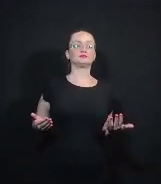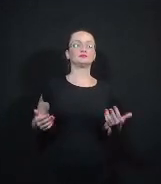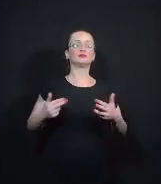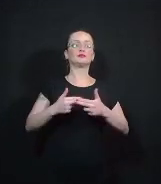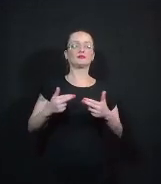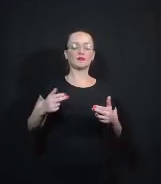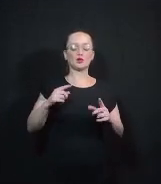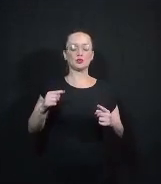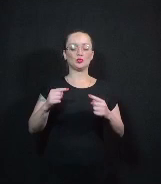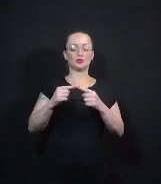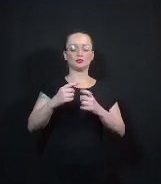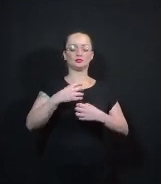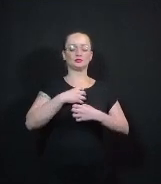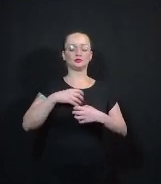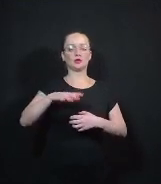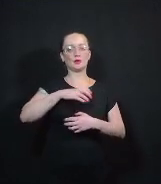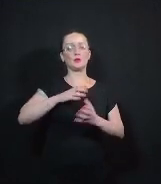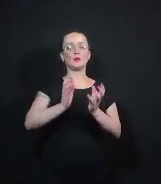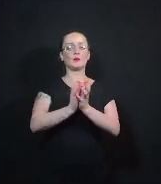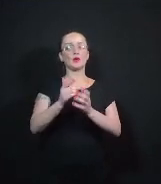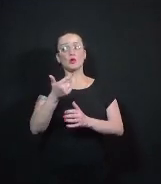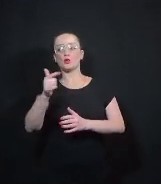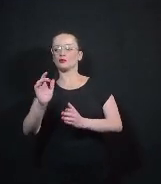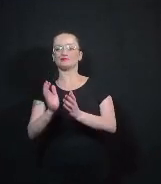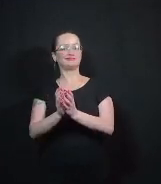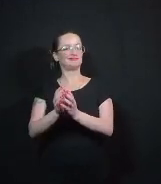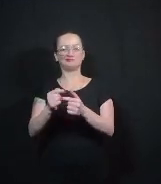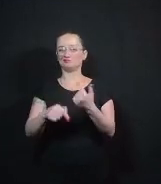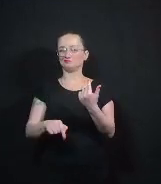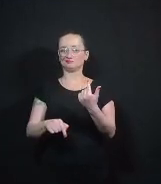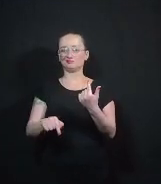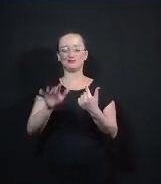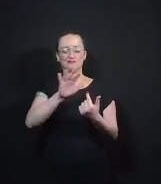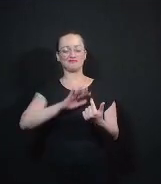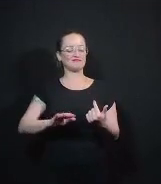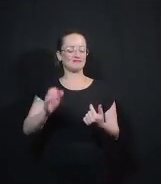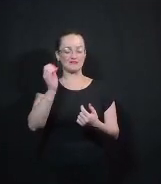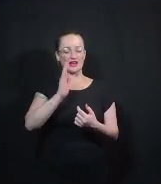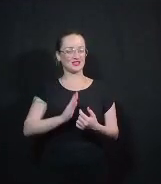fazem sentido nesse grupo, mas não no resto do Brasil.